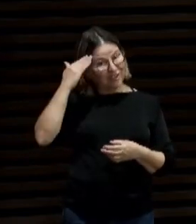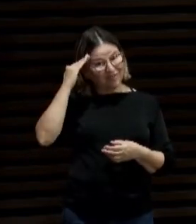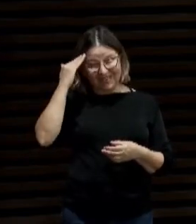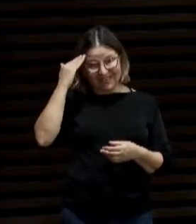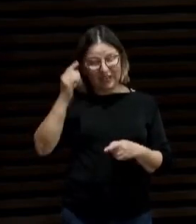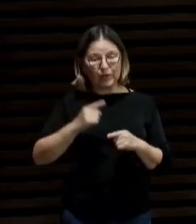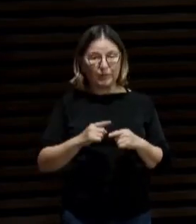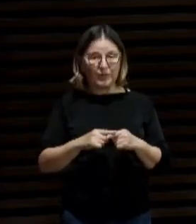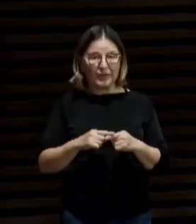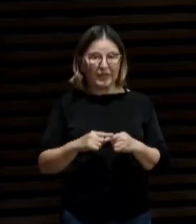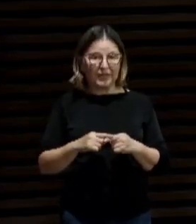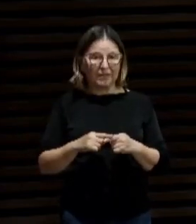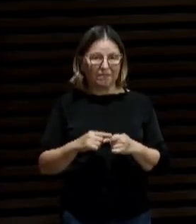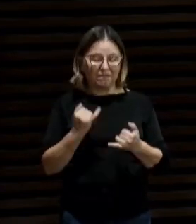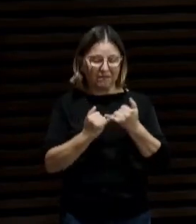loucura.